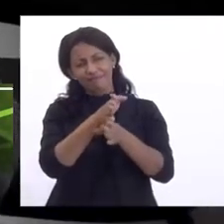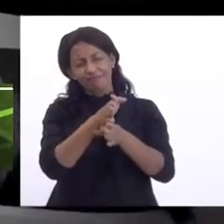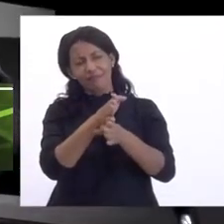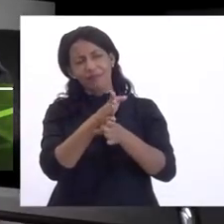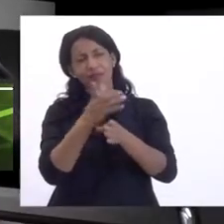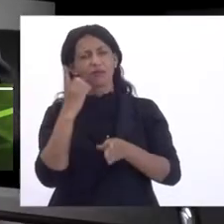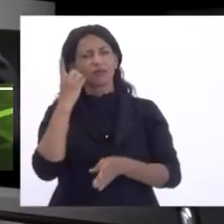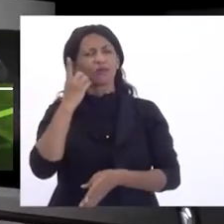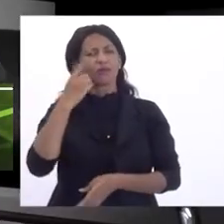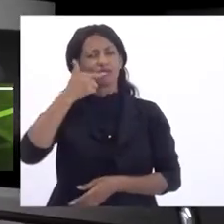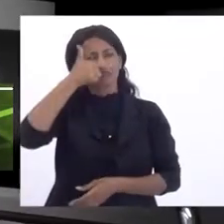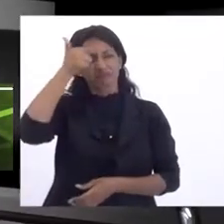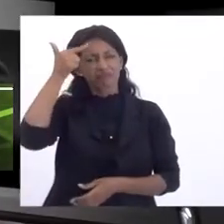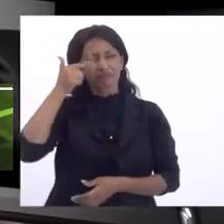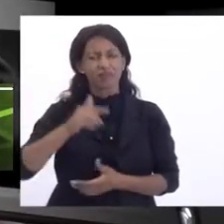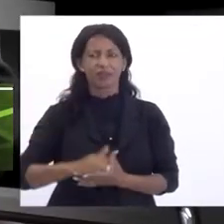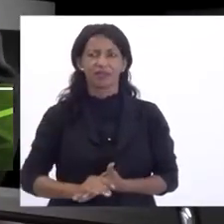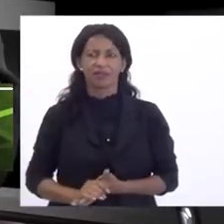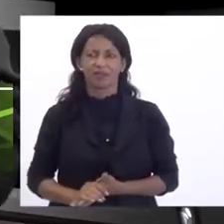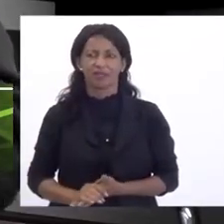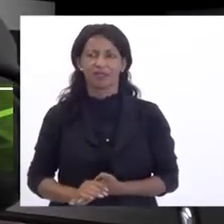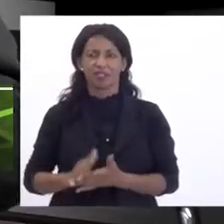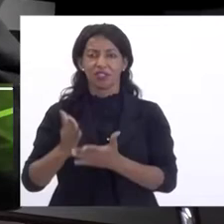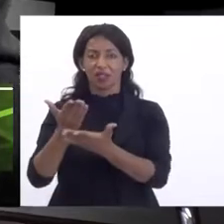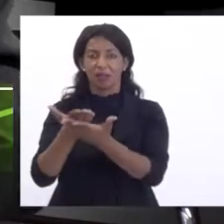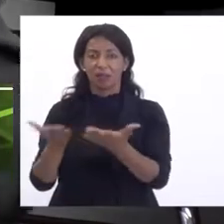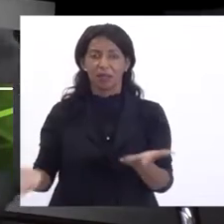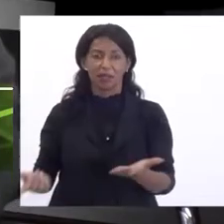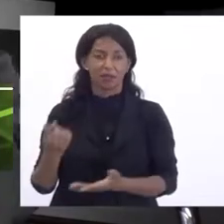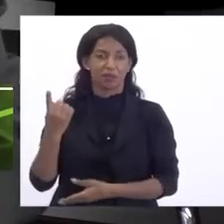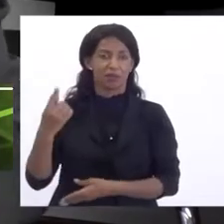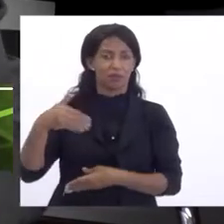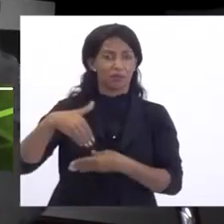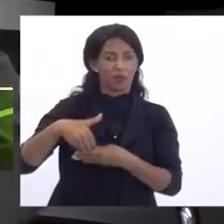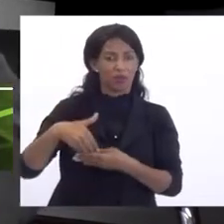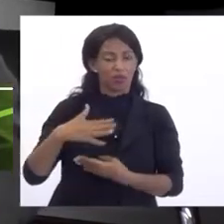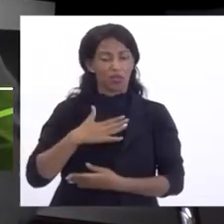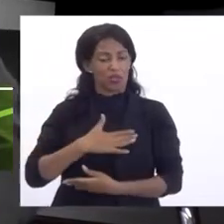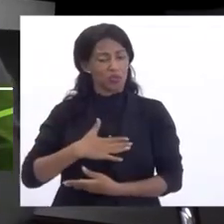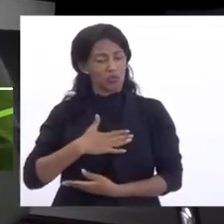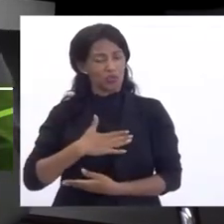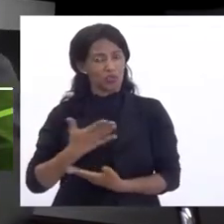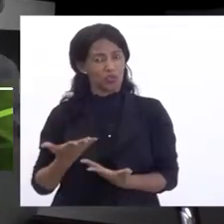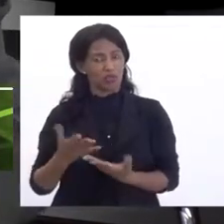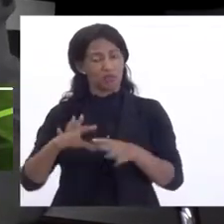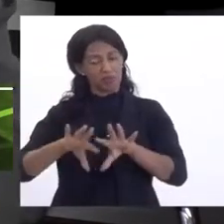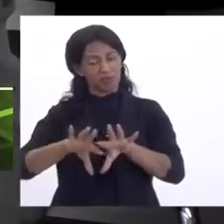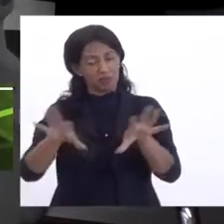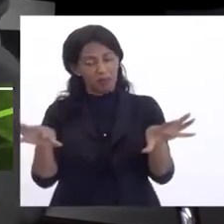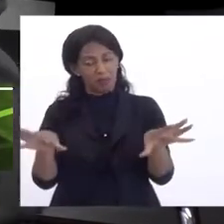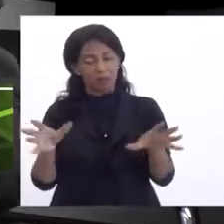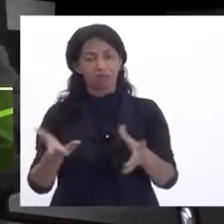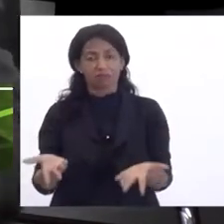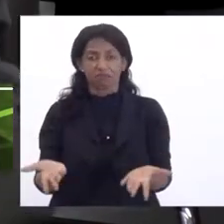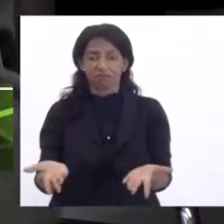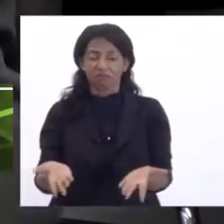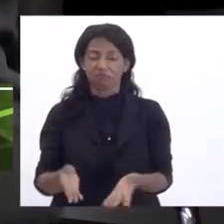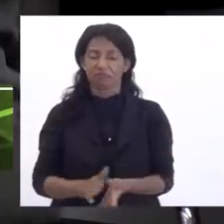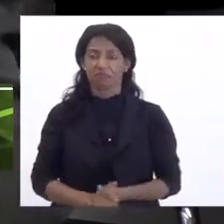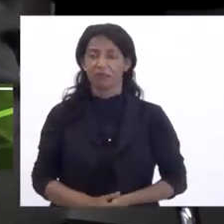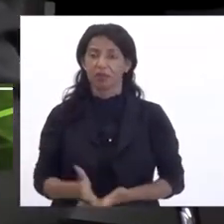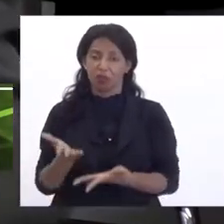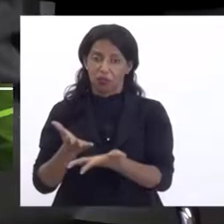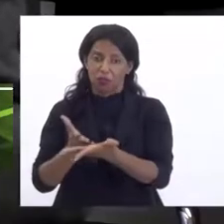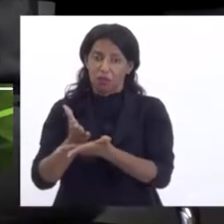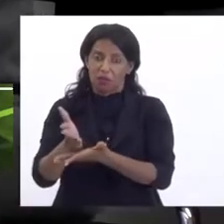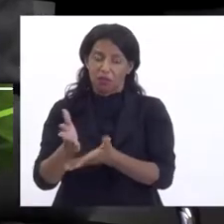Paulo. Bom, já perdemos a primeira votação, que nós gostaríamos que fosse em separado. E foi